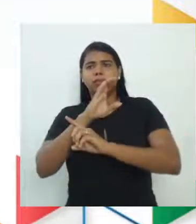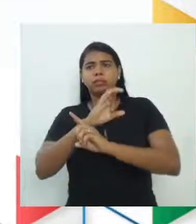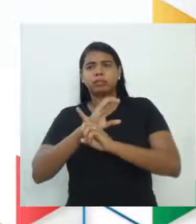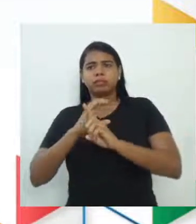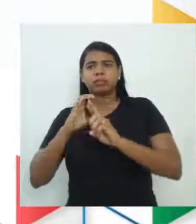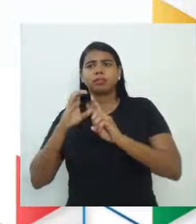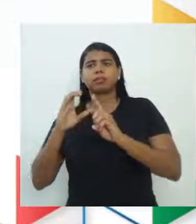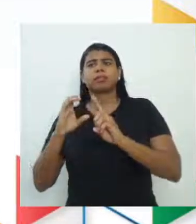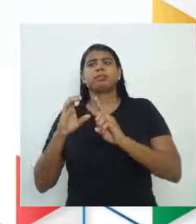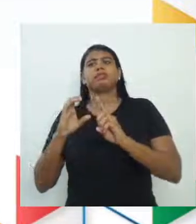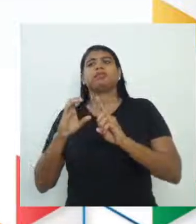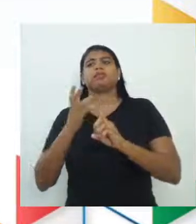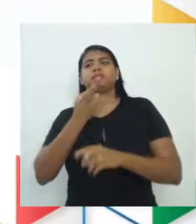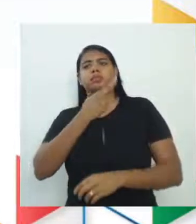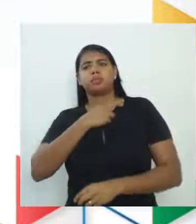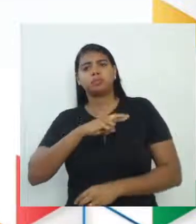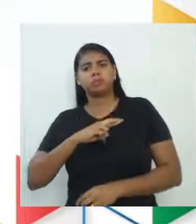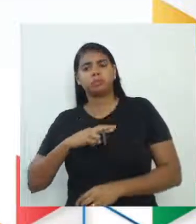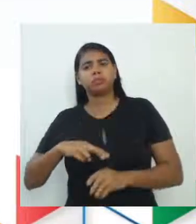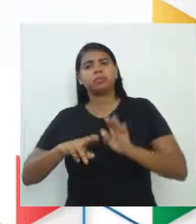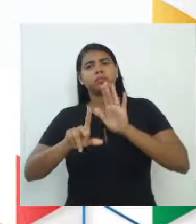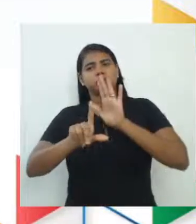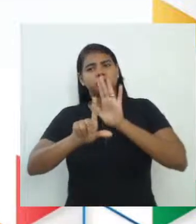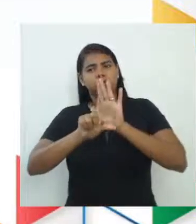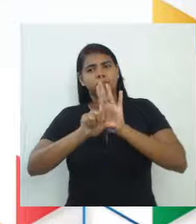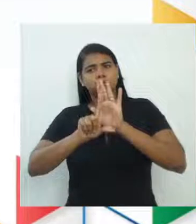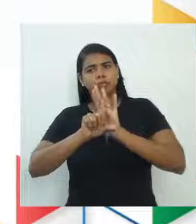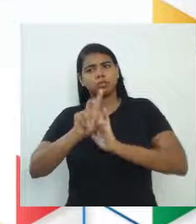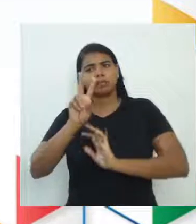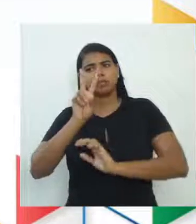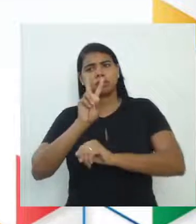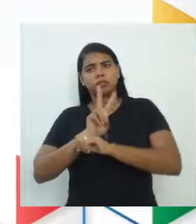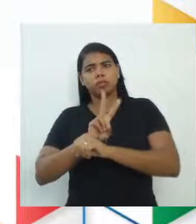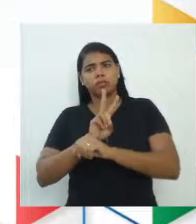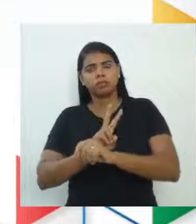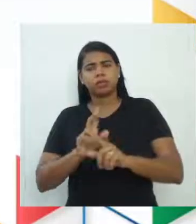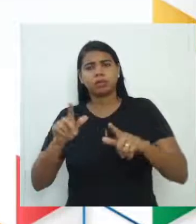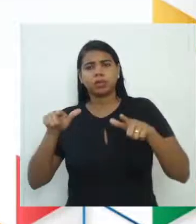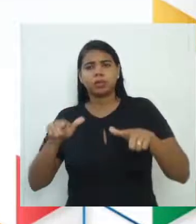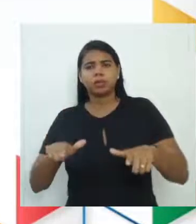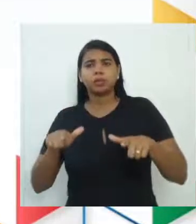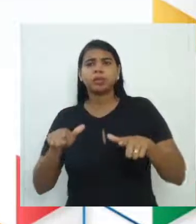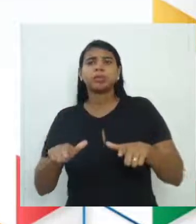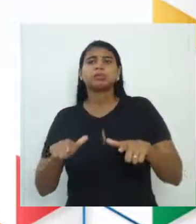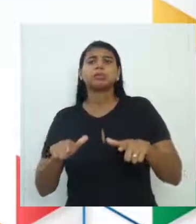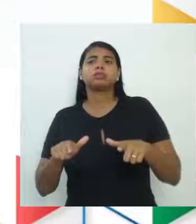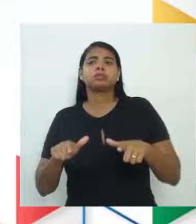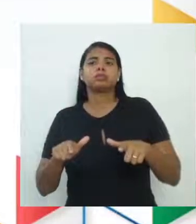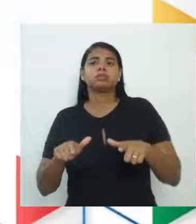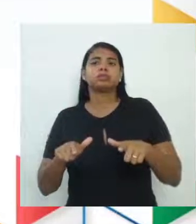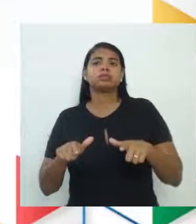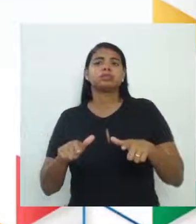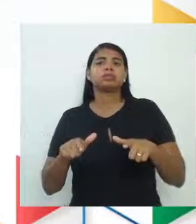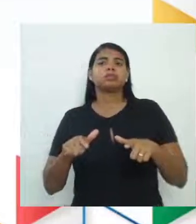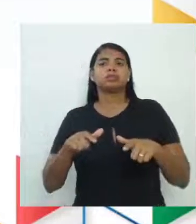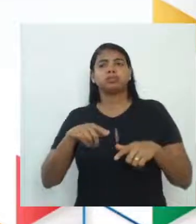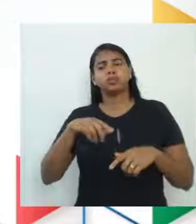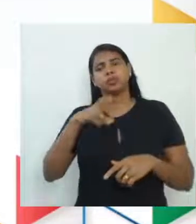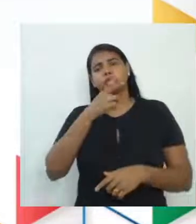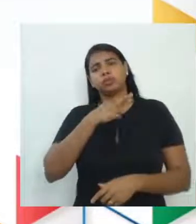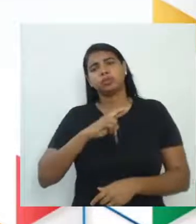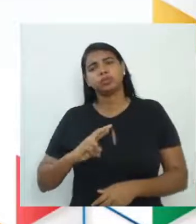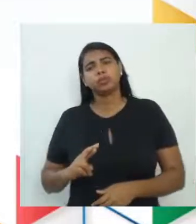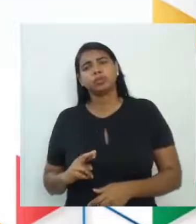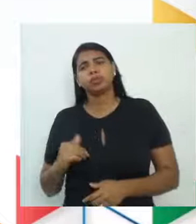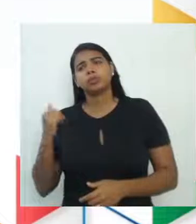e garantindo, né, na forma de lei, a proteção aos locais de culto e às suas liturgias. E aí, infelizmente,